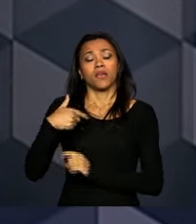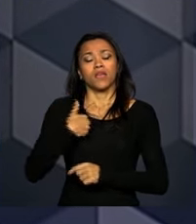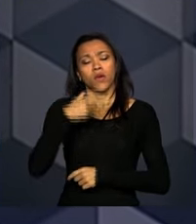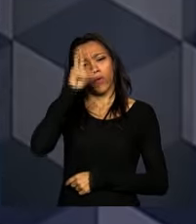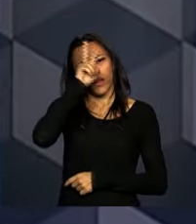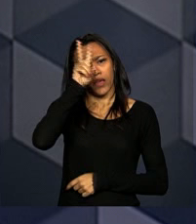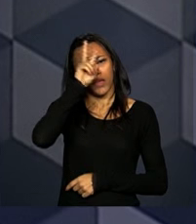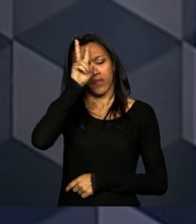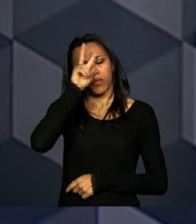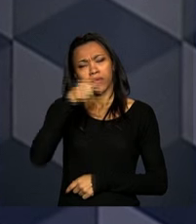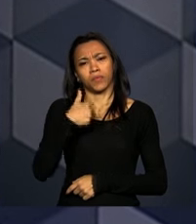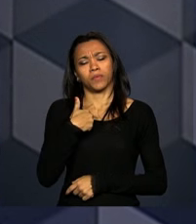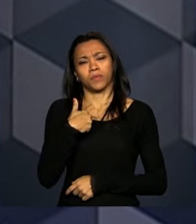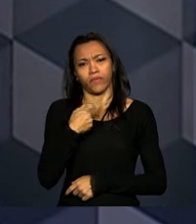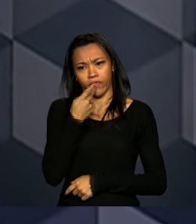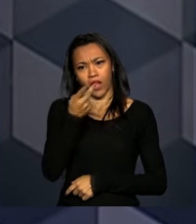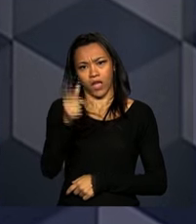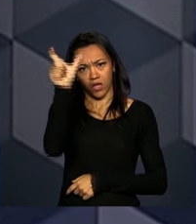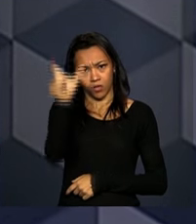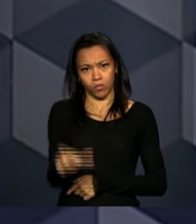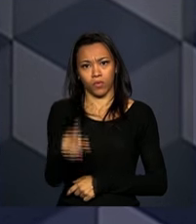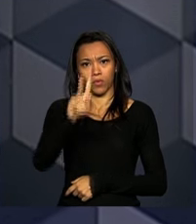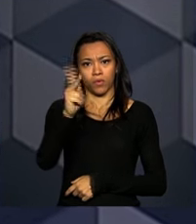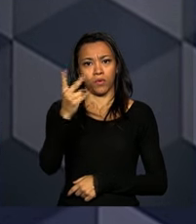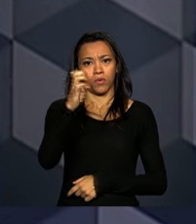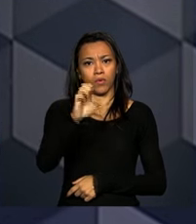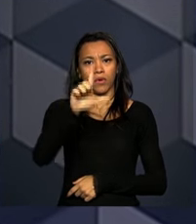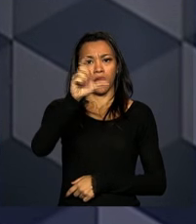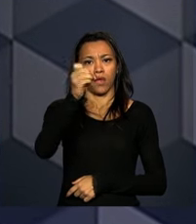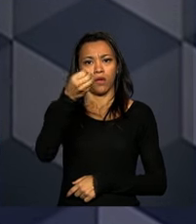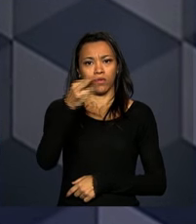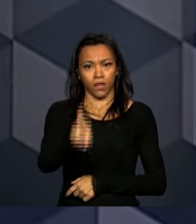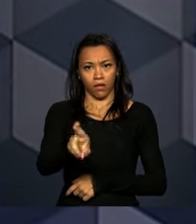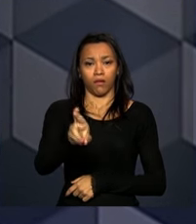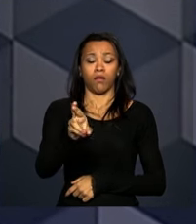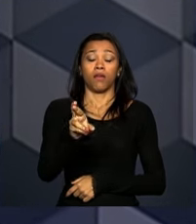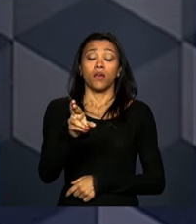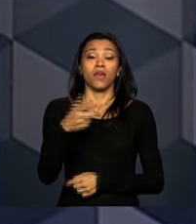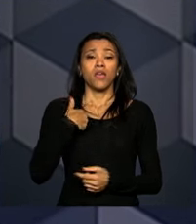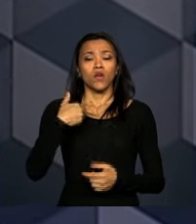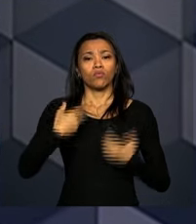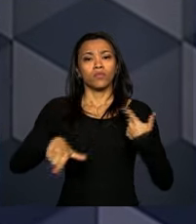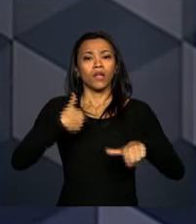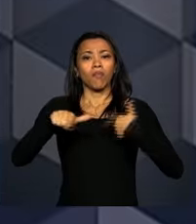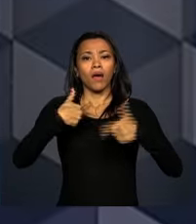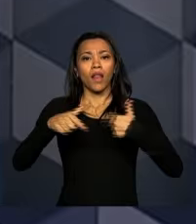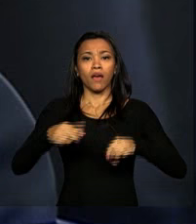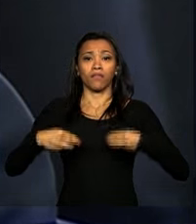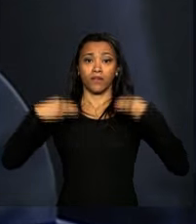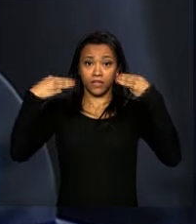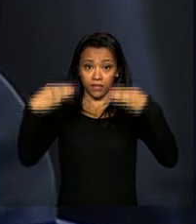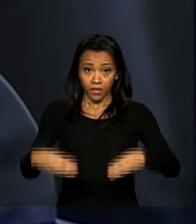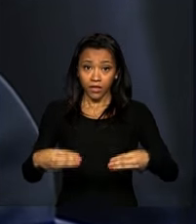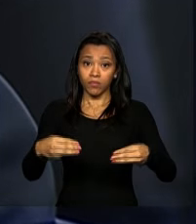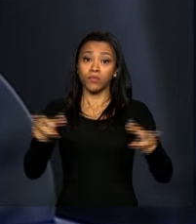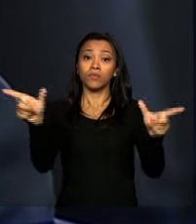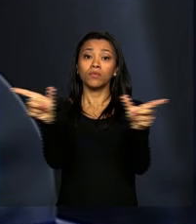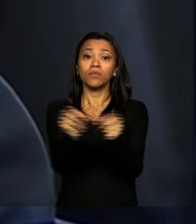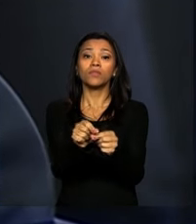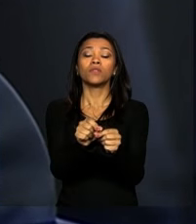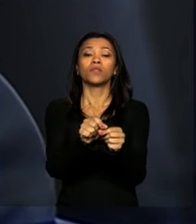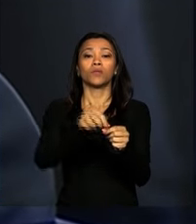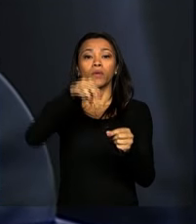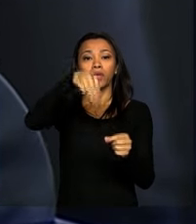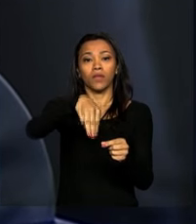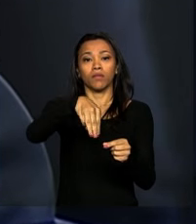Osmar, que eu estava na época, meu querido Helder, colega do Ministério, nessa época eu estava no Ministério do Desenvolvimento Social e Combate à Fome.